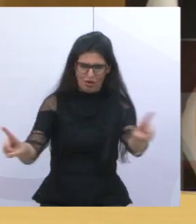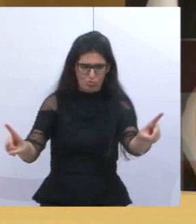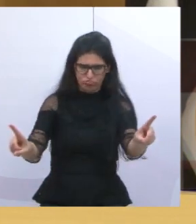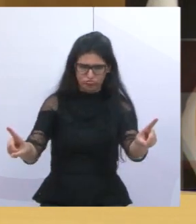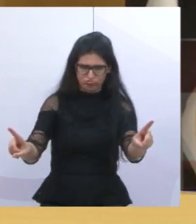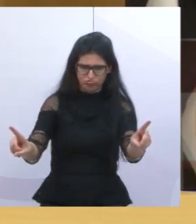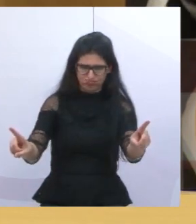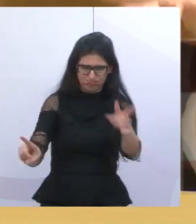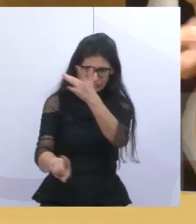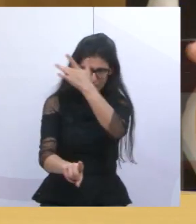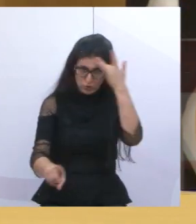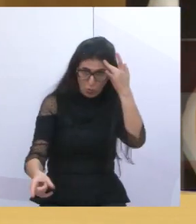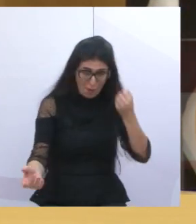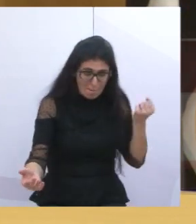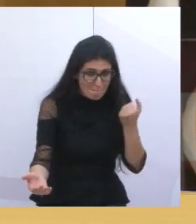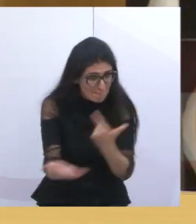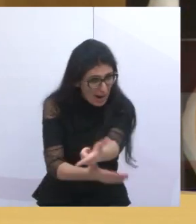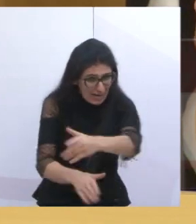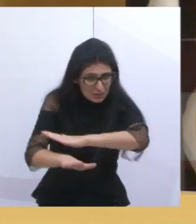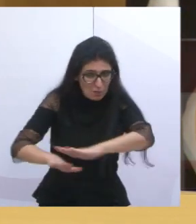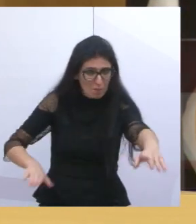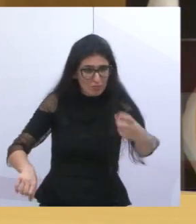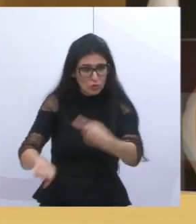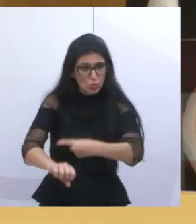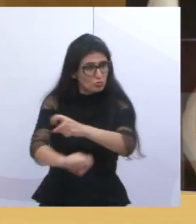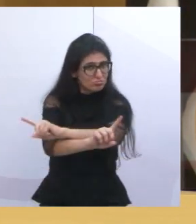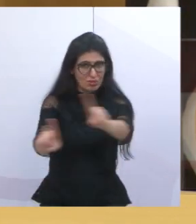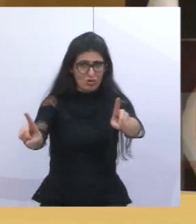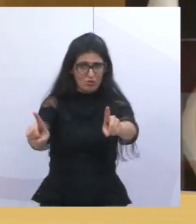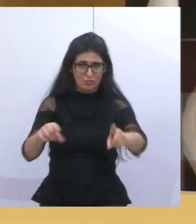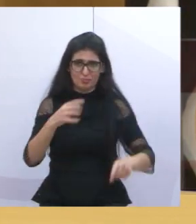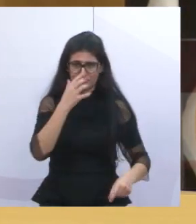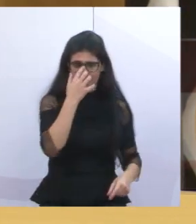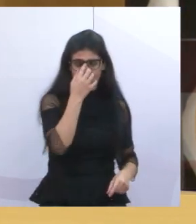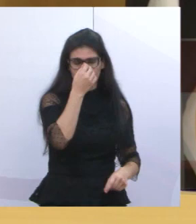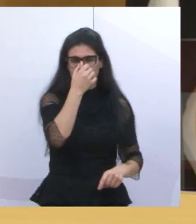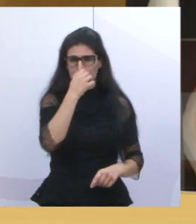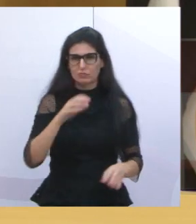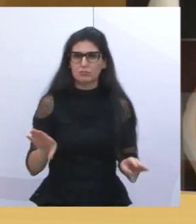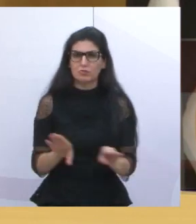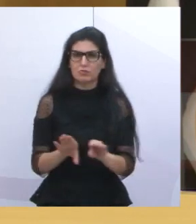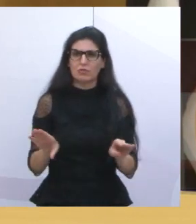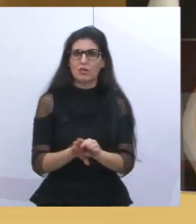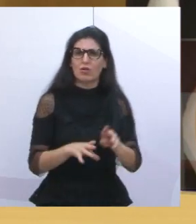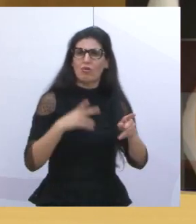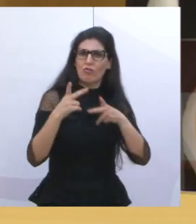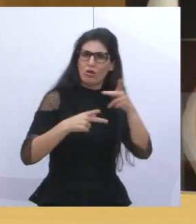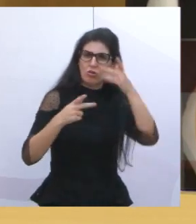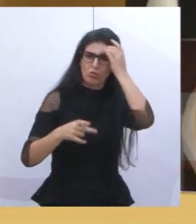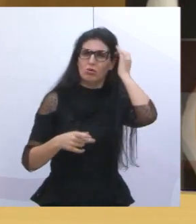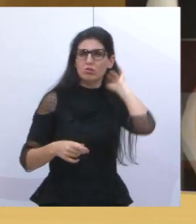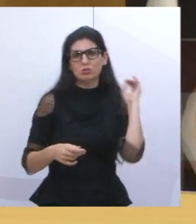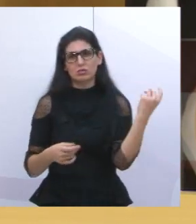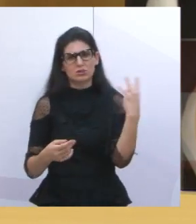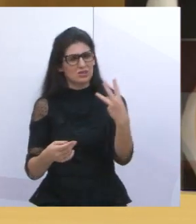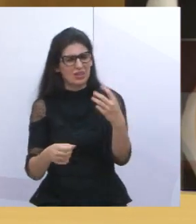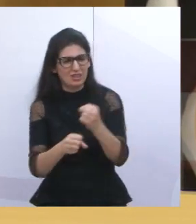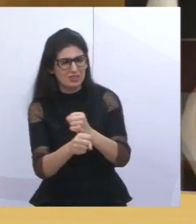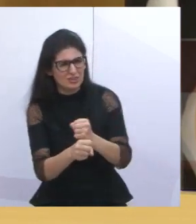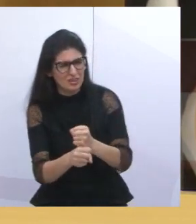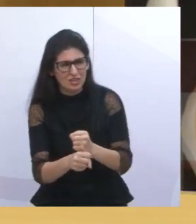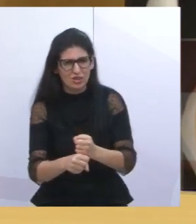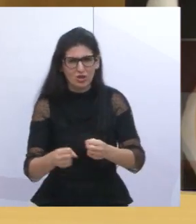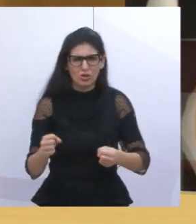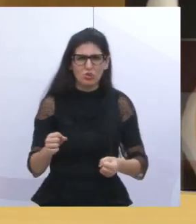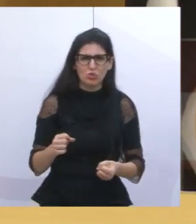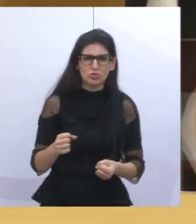vários bairros, vocês são testemunha disso, sem cobrança. Também disse que não vai aumentar o IPTU também, são 3 anos. Valmir falou